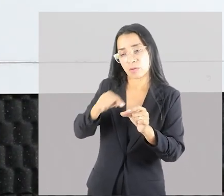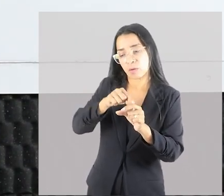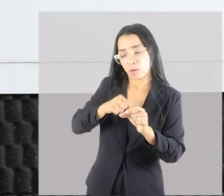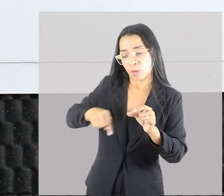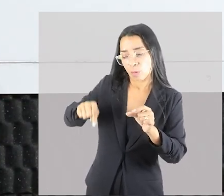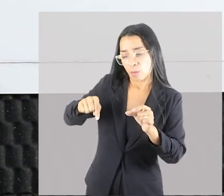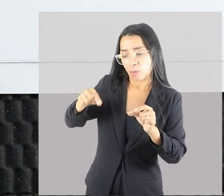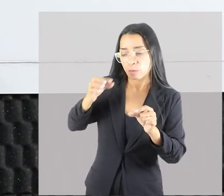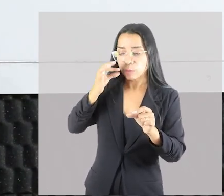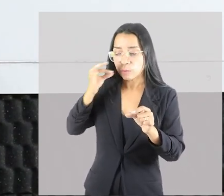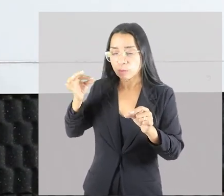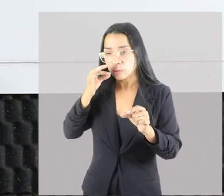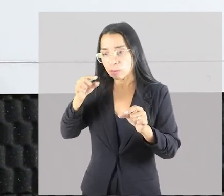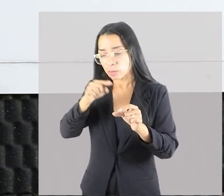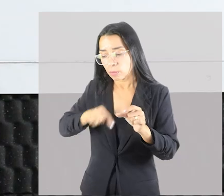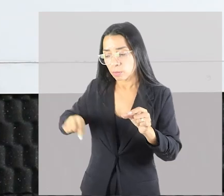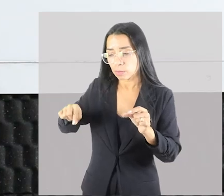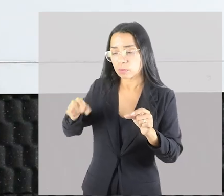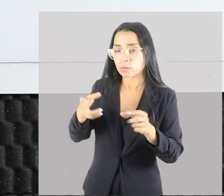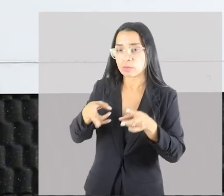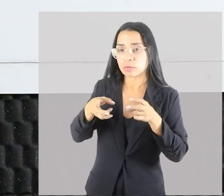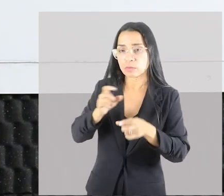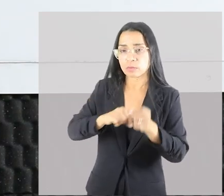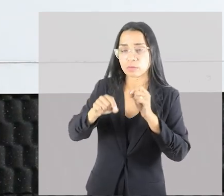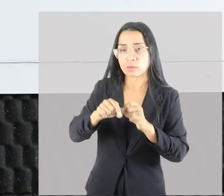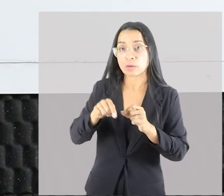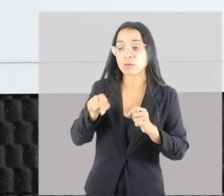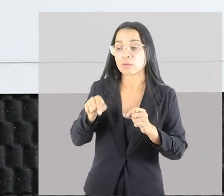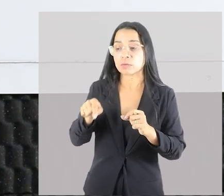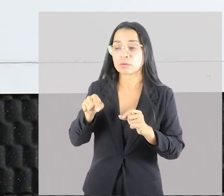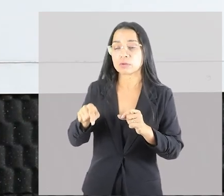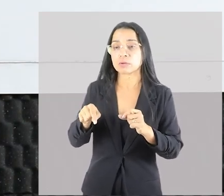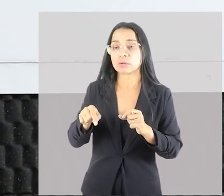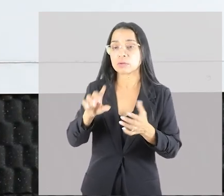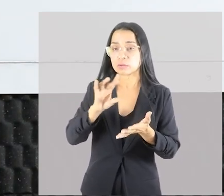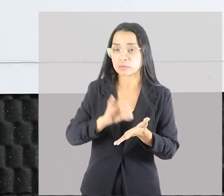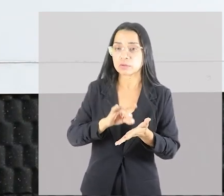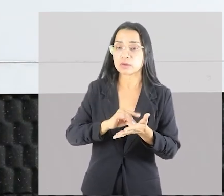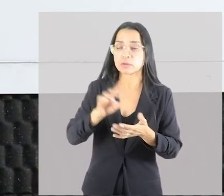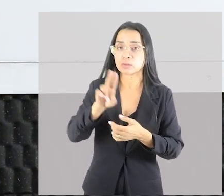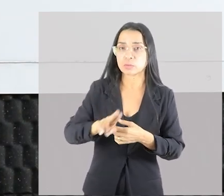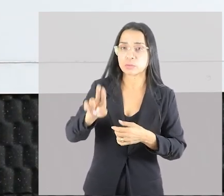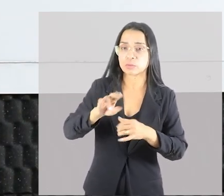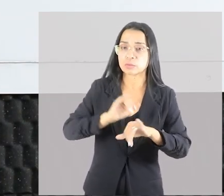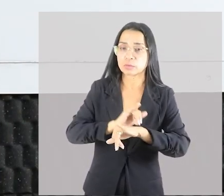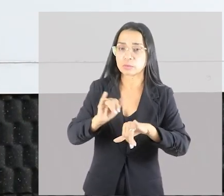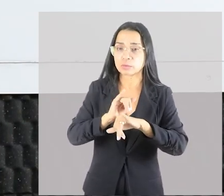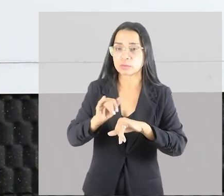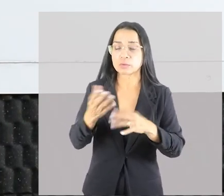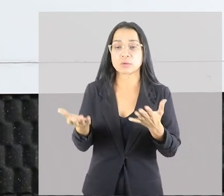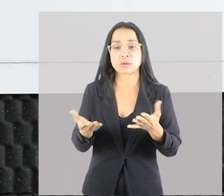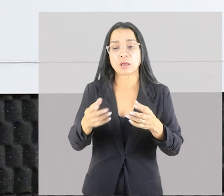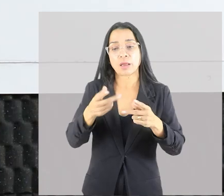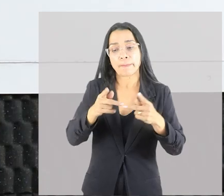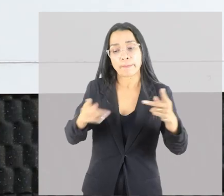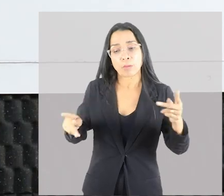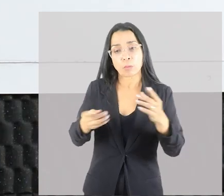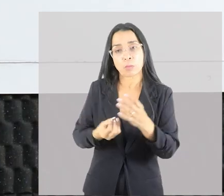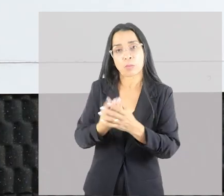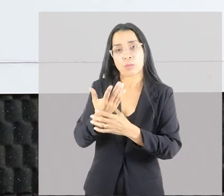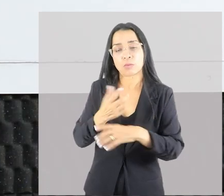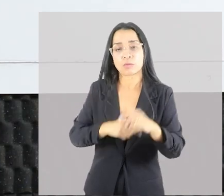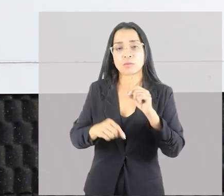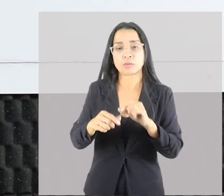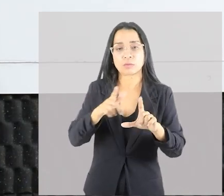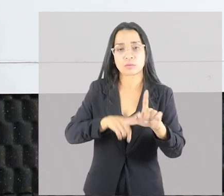no camundongo e a gente percebeu que esse camundongo, de fato, utilizou essa informação e produziu uma proteína, tá? Então,